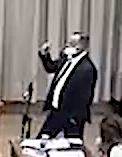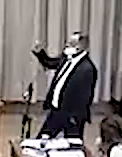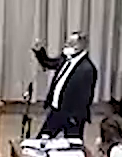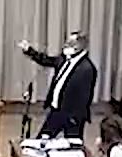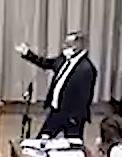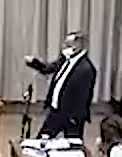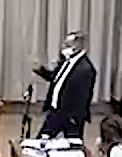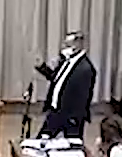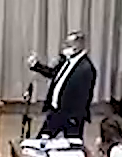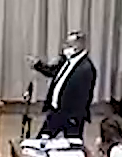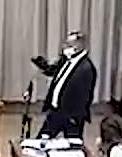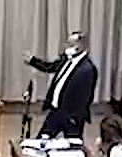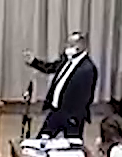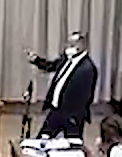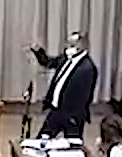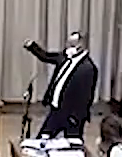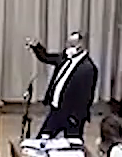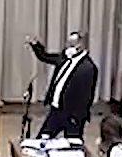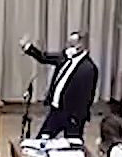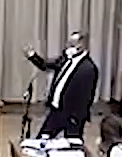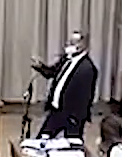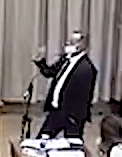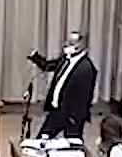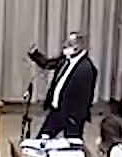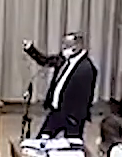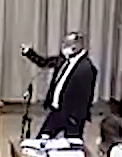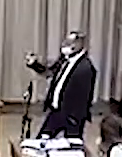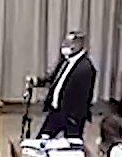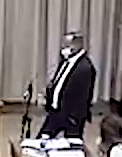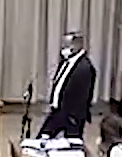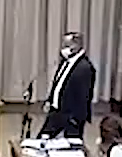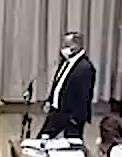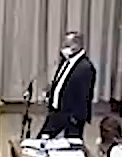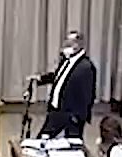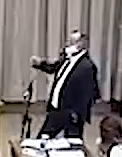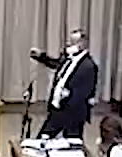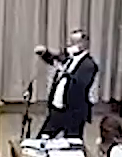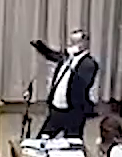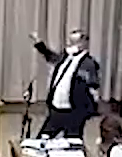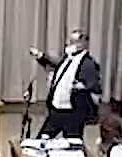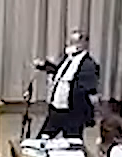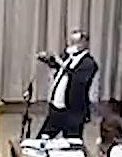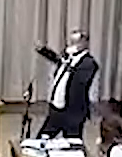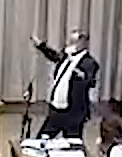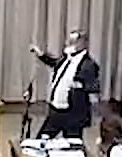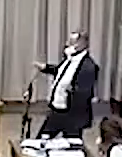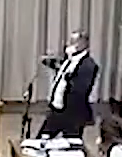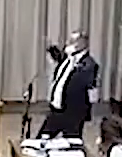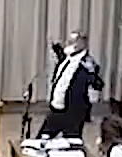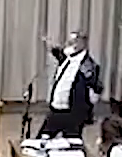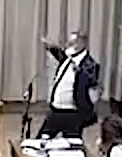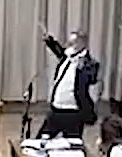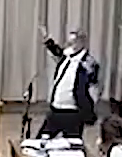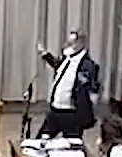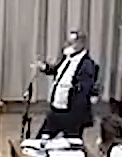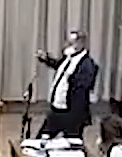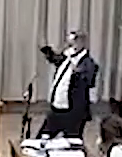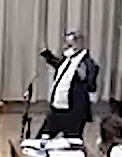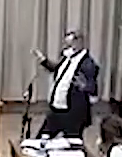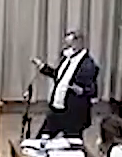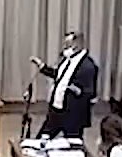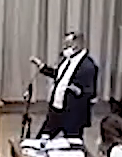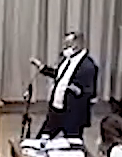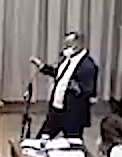suicídio, confesso aqui para vocês, até que o Auro me pegou. Era resistente ao CAPS, achava, psicólogo, psiquiatra, achava que eu era